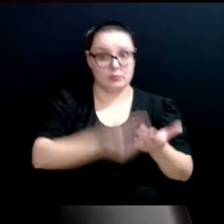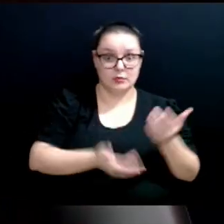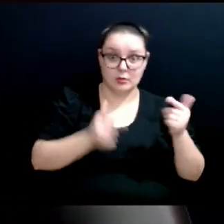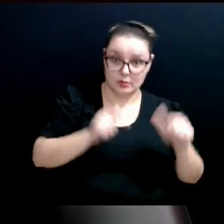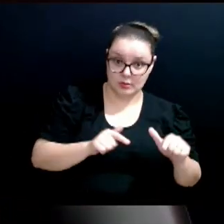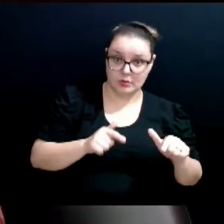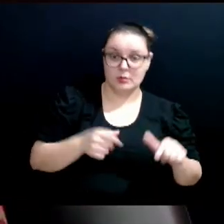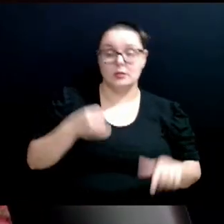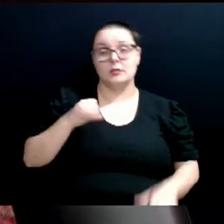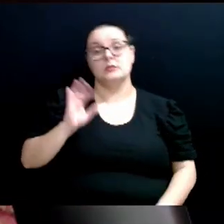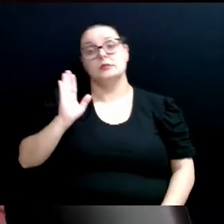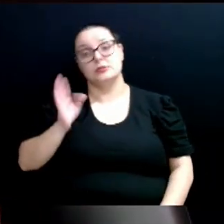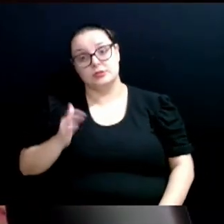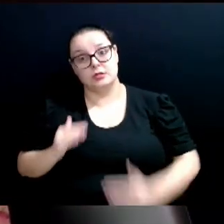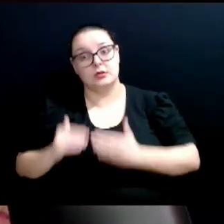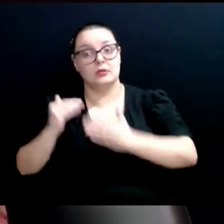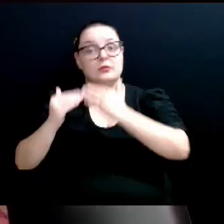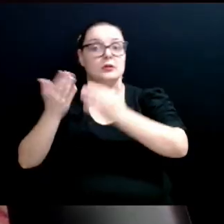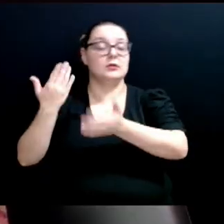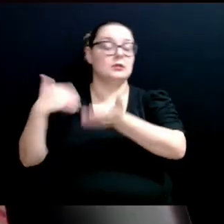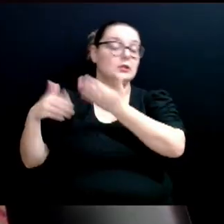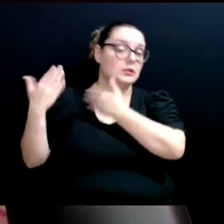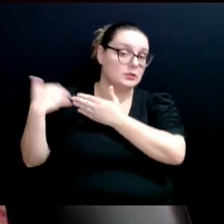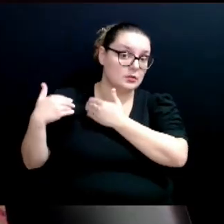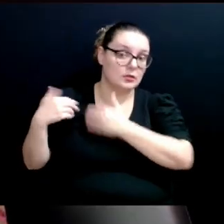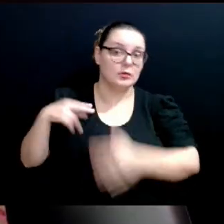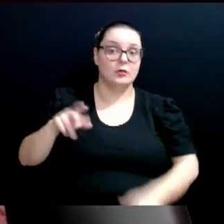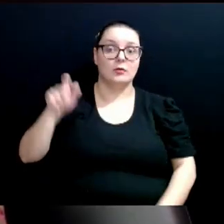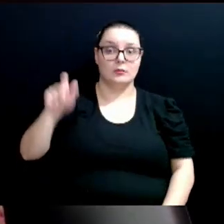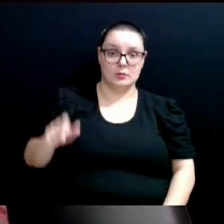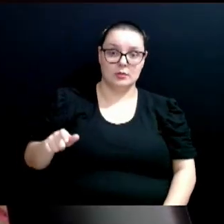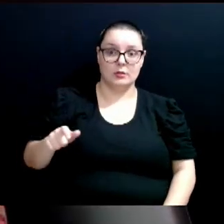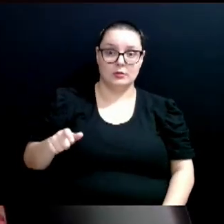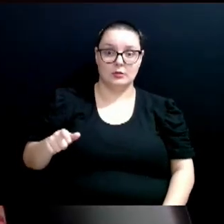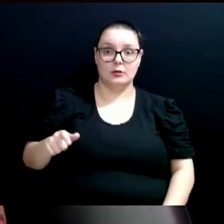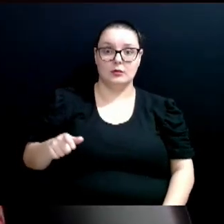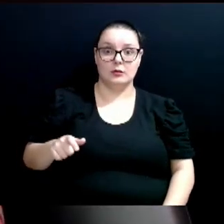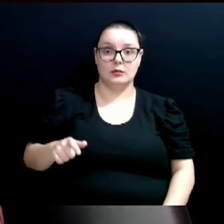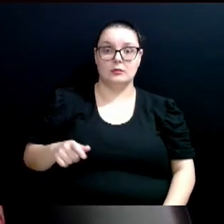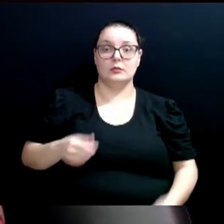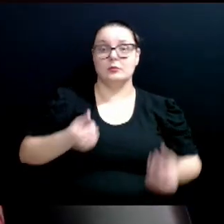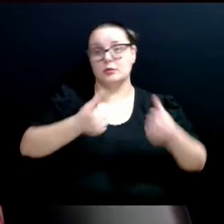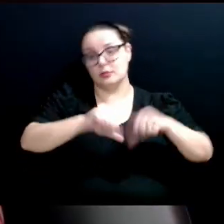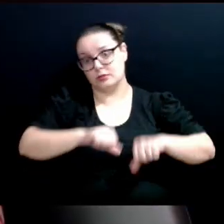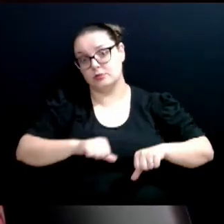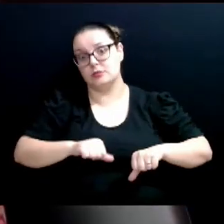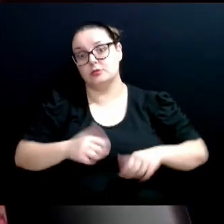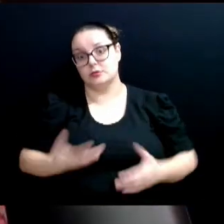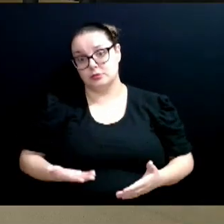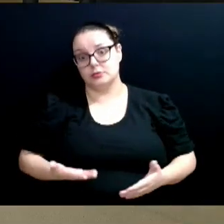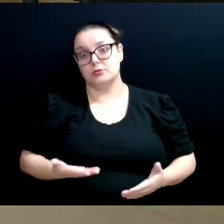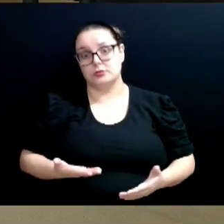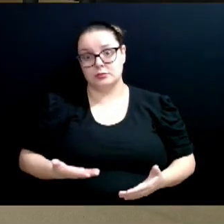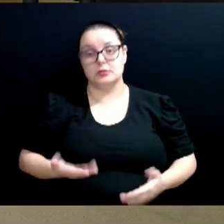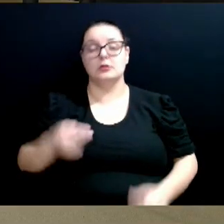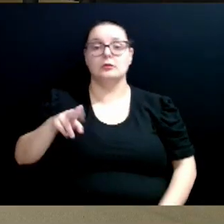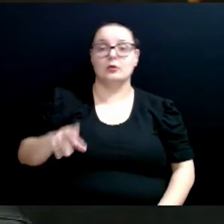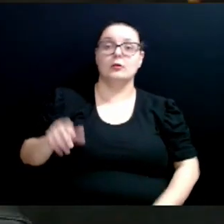já foi construído lá atrás, ou se essa pessoa está pensando em te ajudar também e você não está enxergando dessa forma.